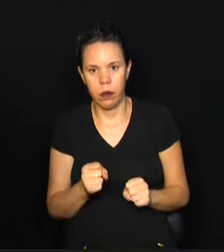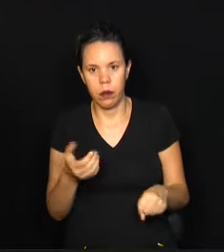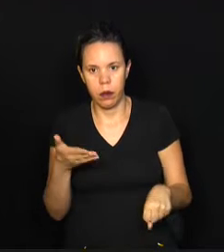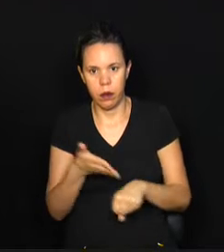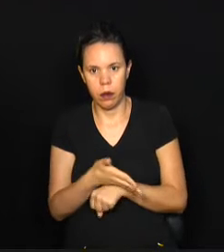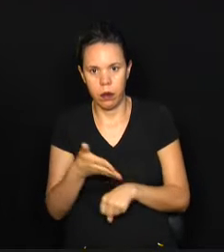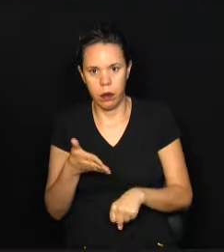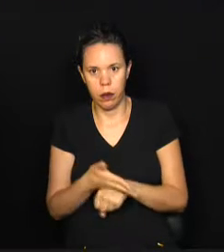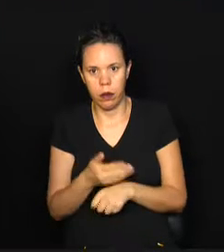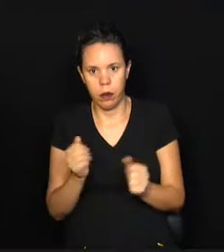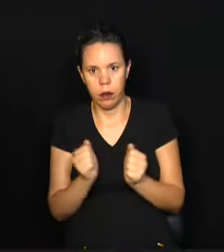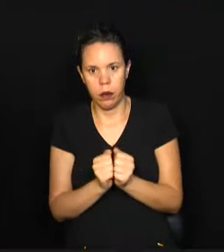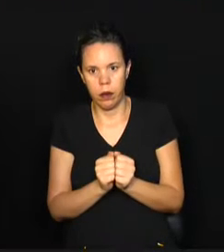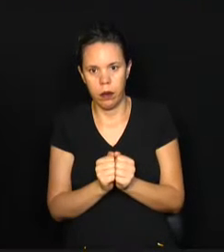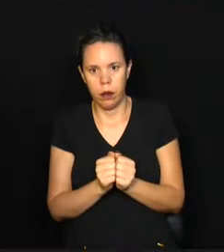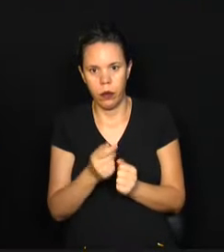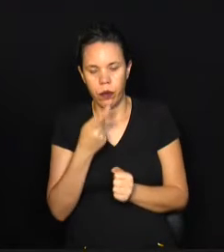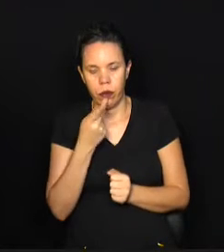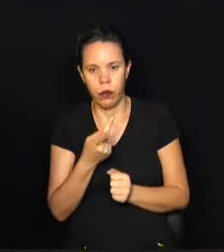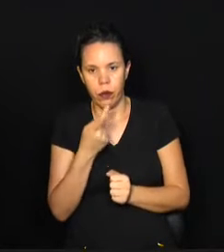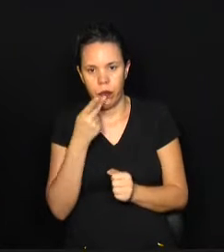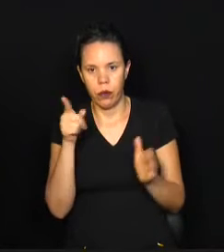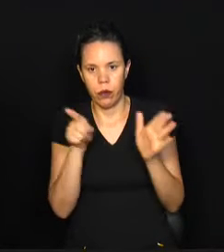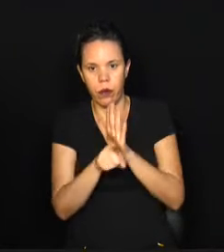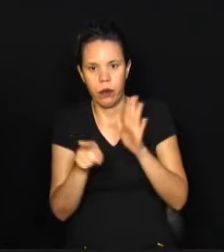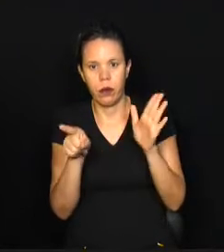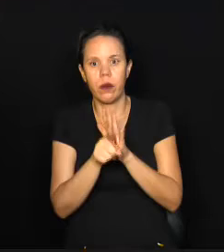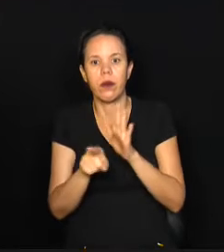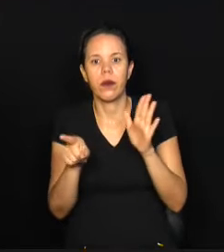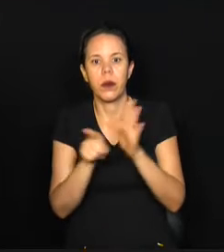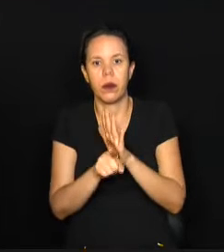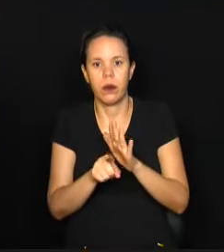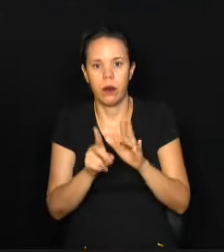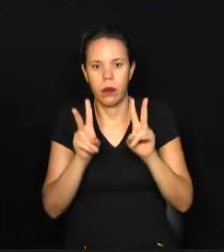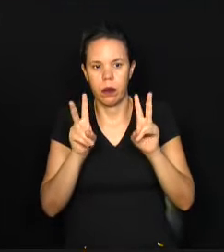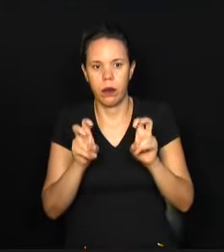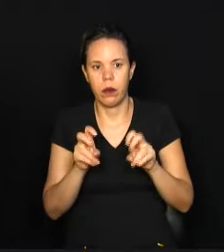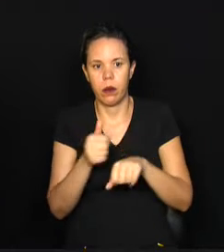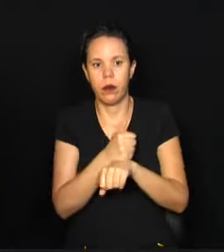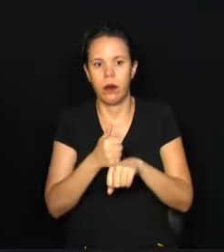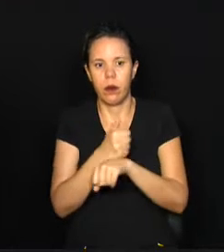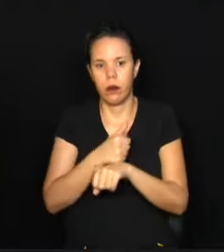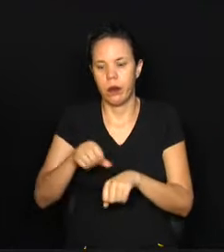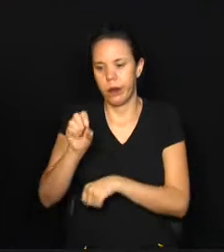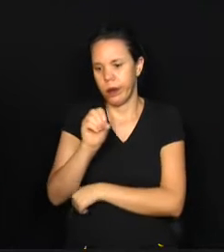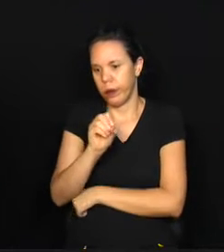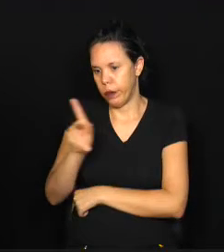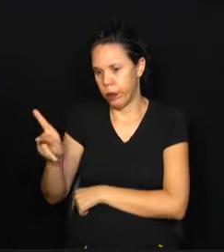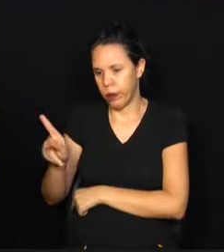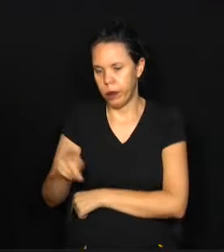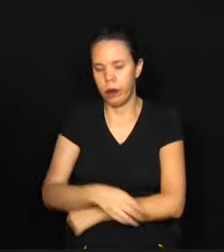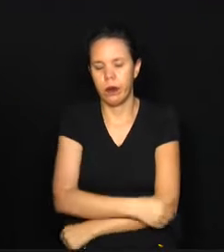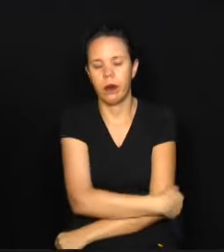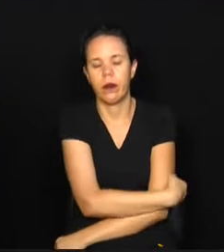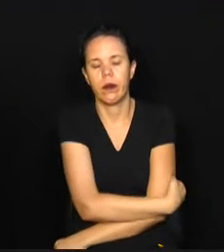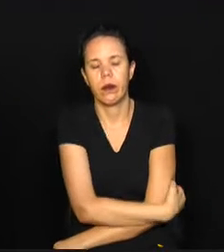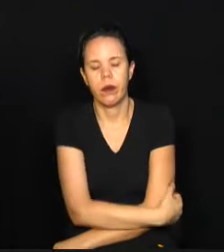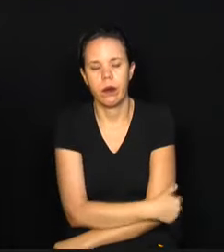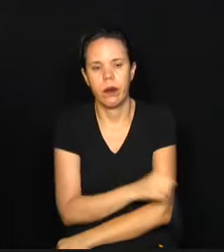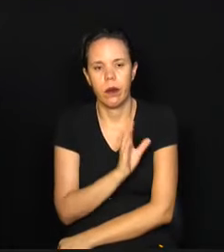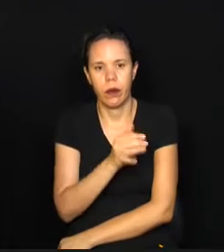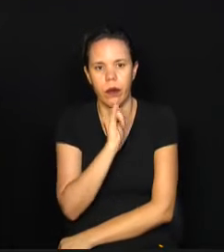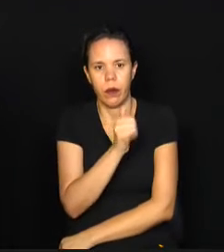participar conosco para falar, para perguntar acerca da optometria. Eu vou passar a palavra agora já